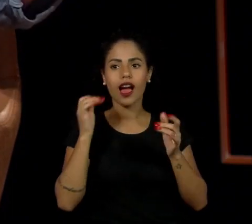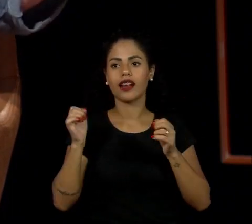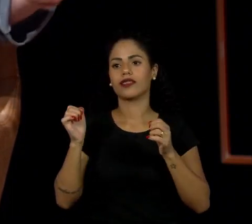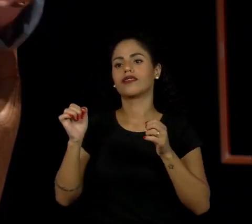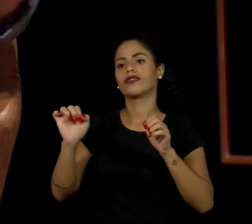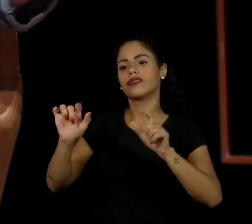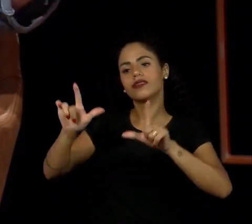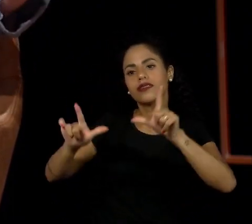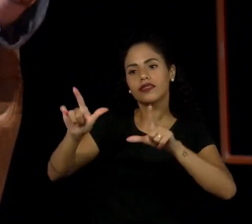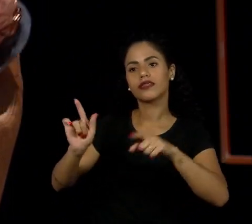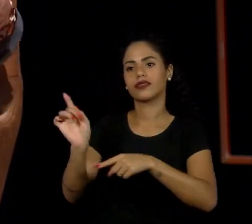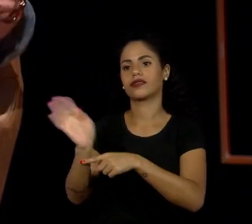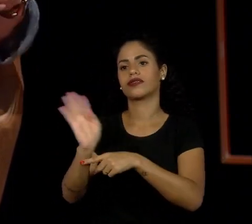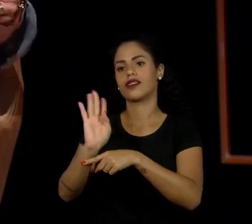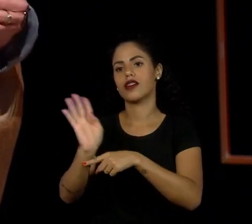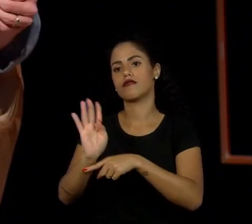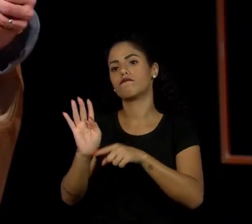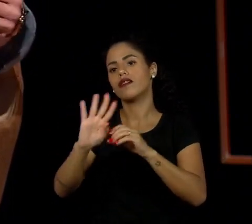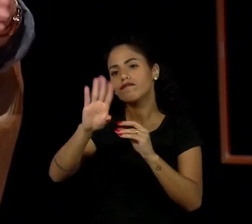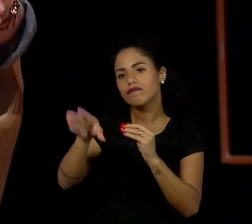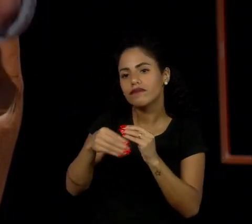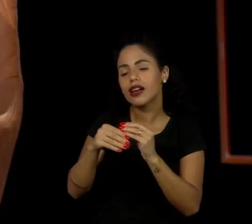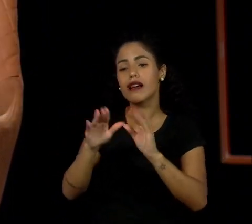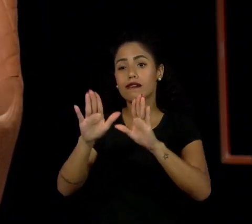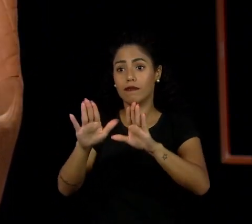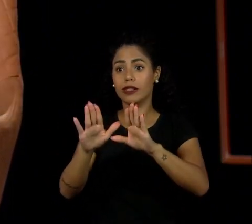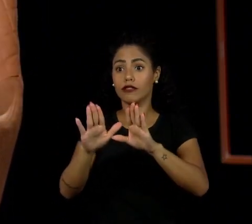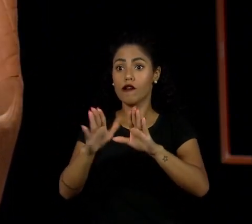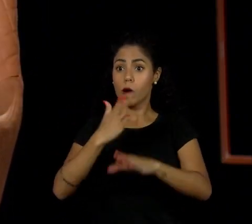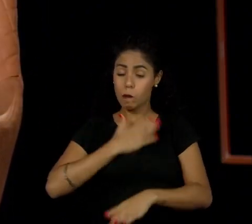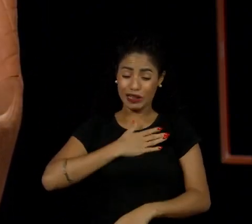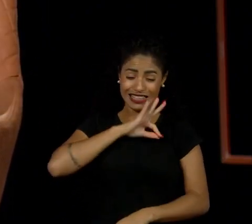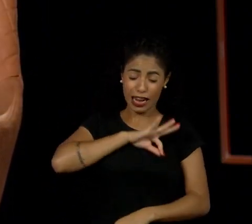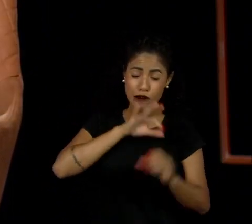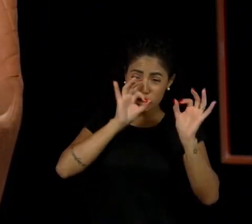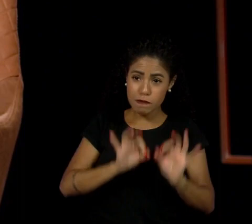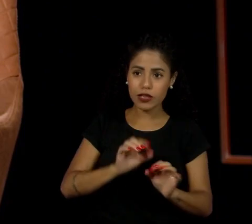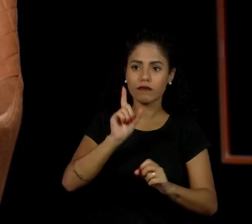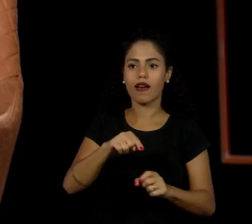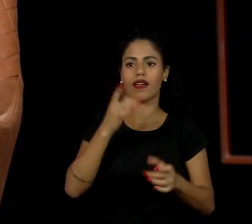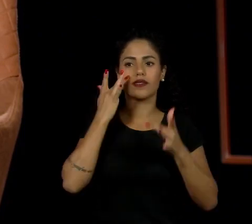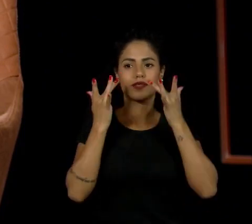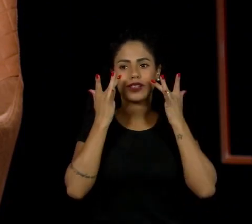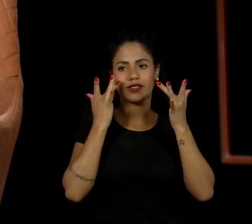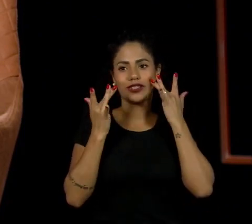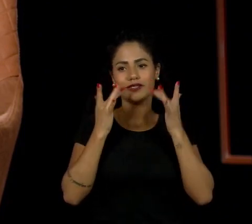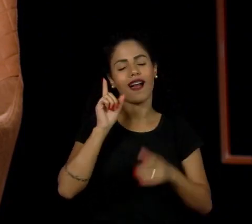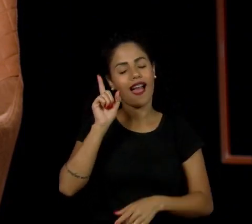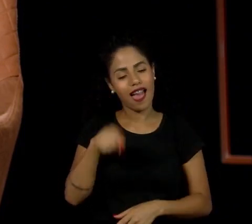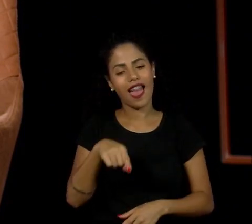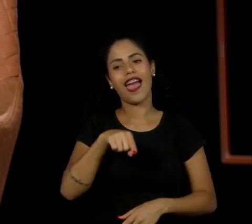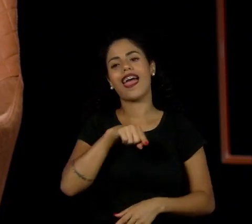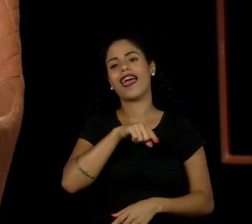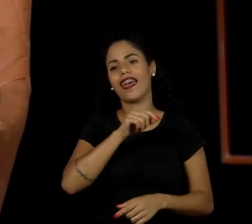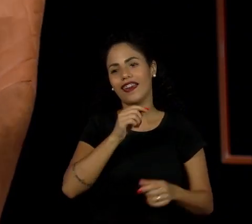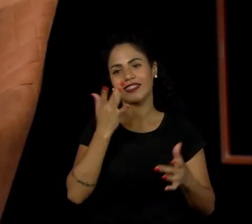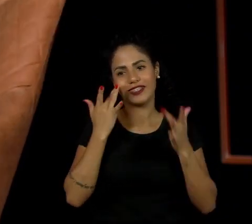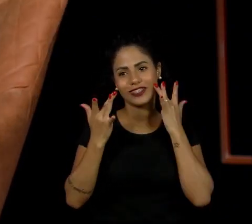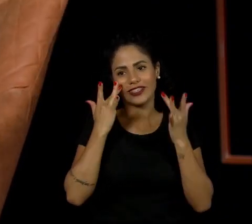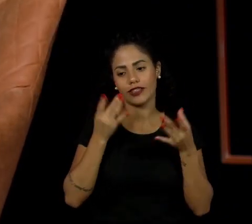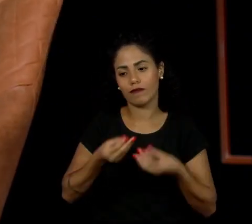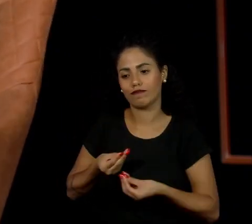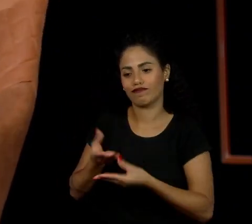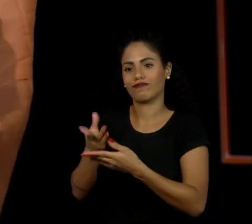um plus, mas meu pão... O ganha-pão era... vinha do